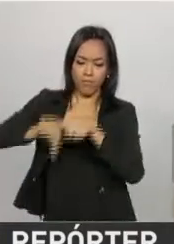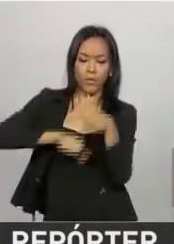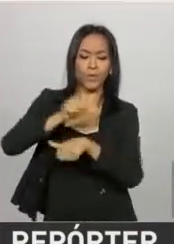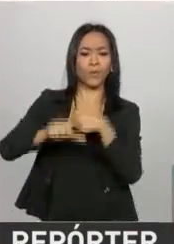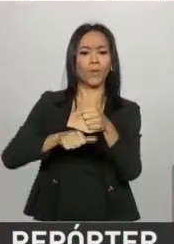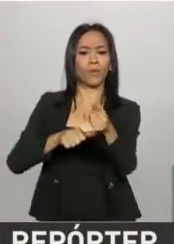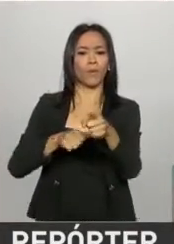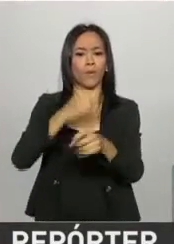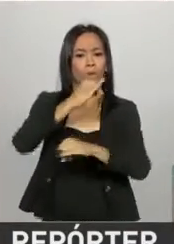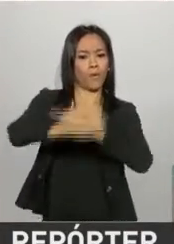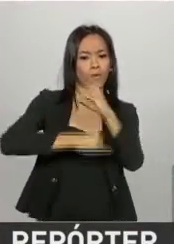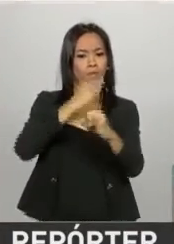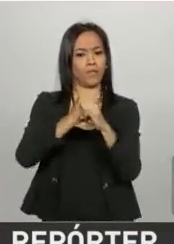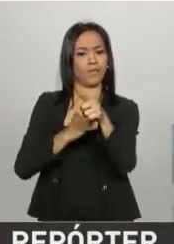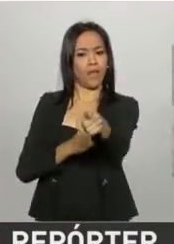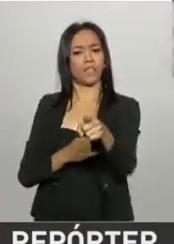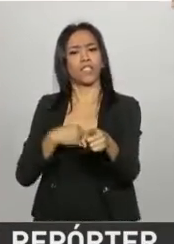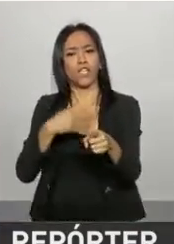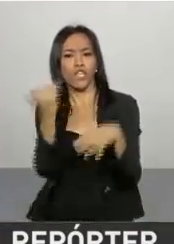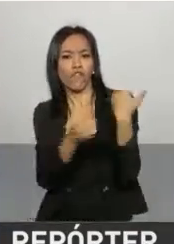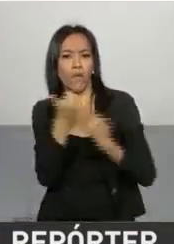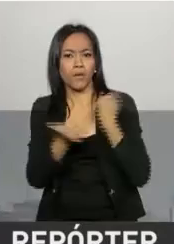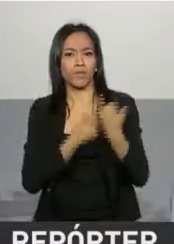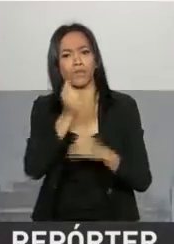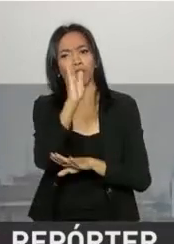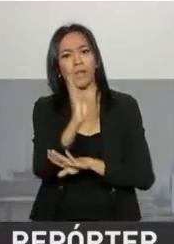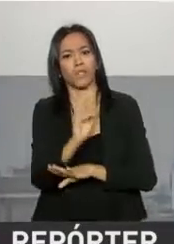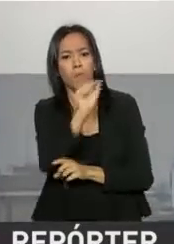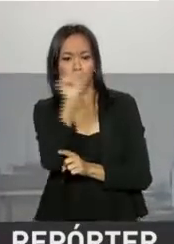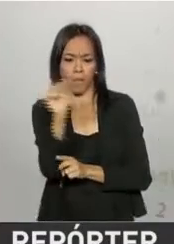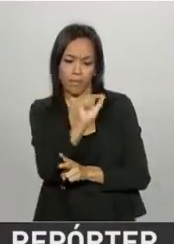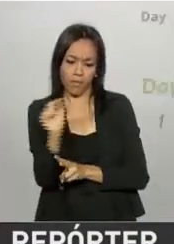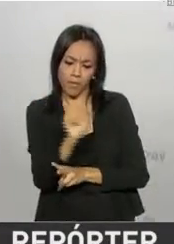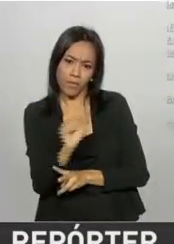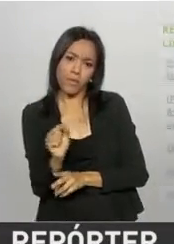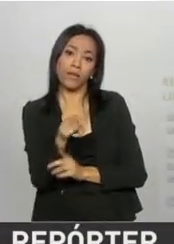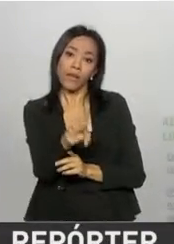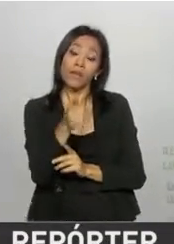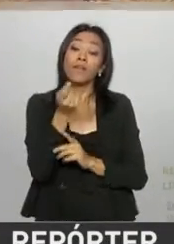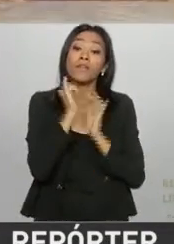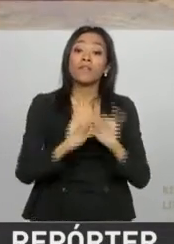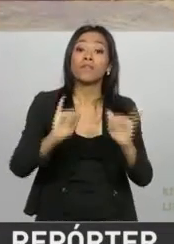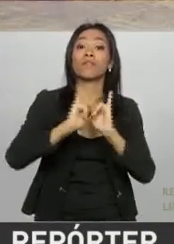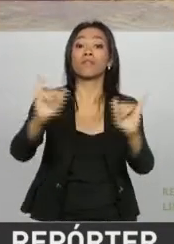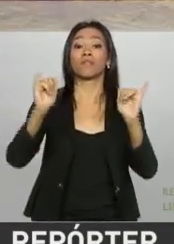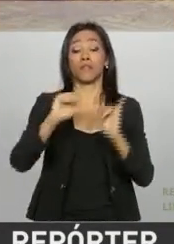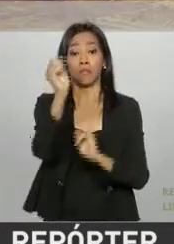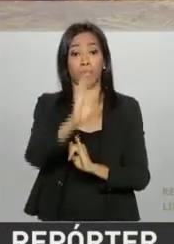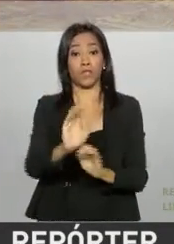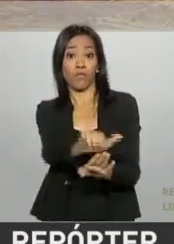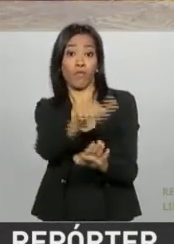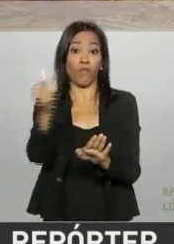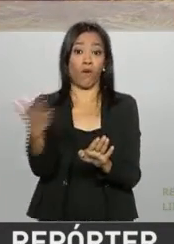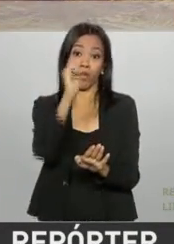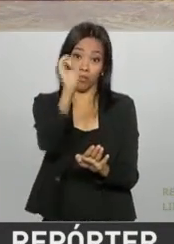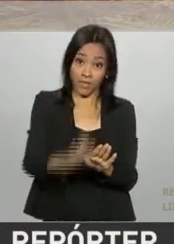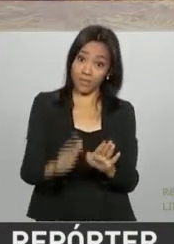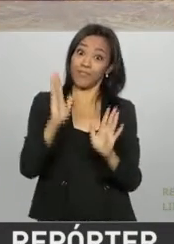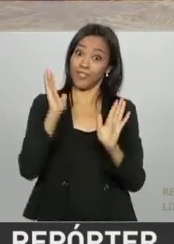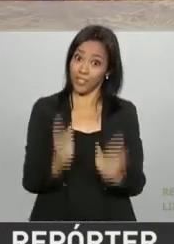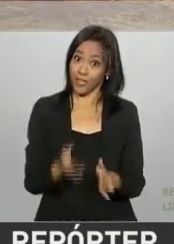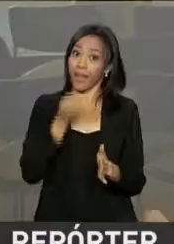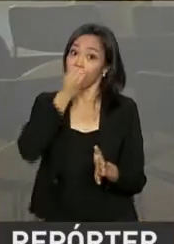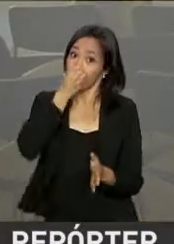que reúne informações sobre o país a estratégia aliada à campanha de divulgação do país no exterior já mostra